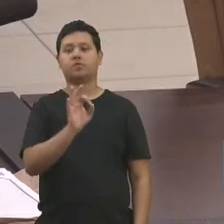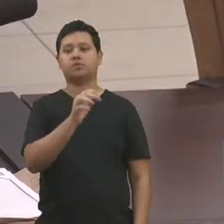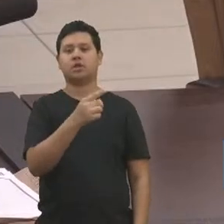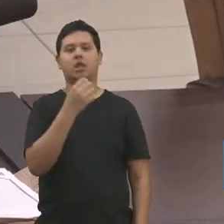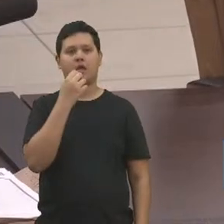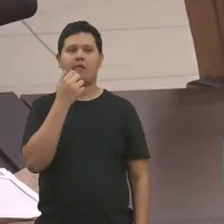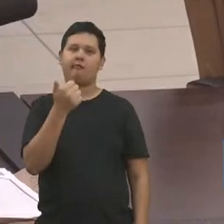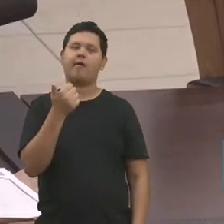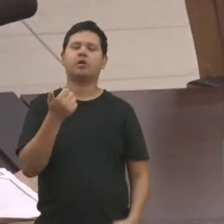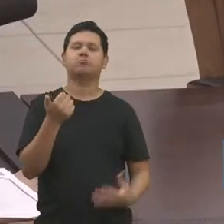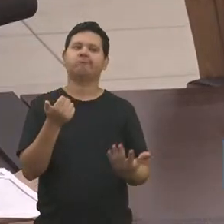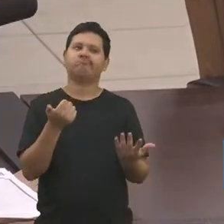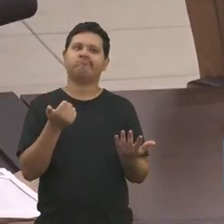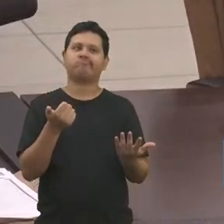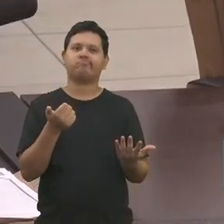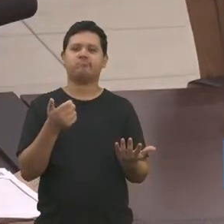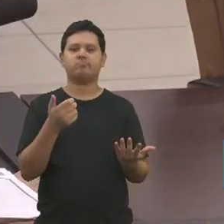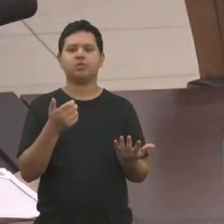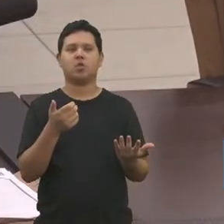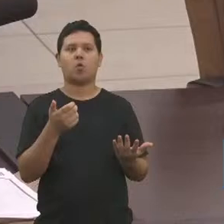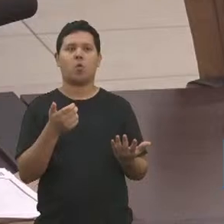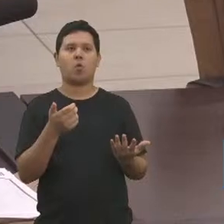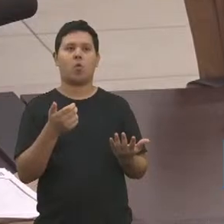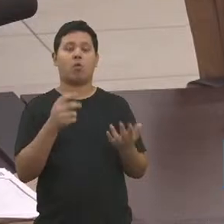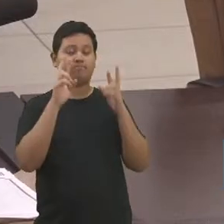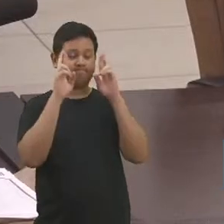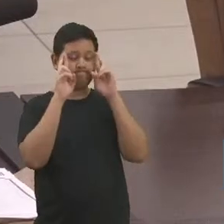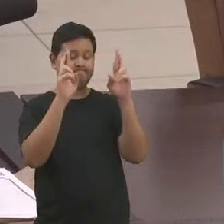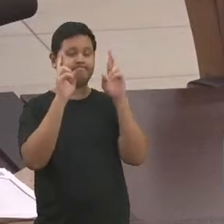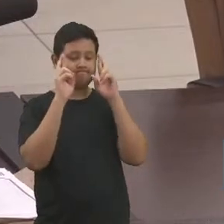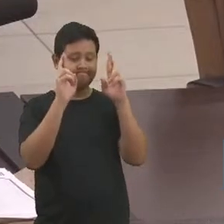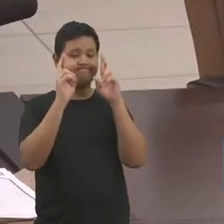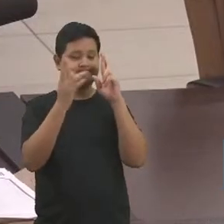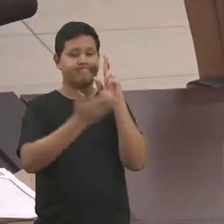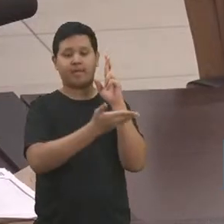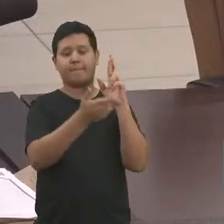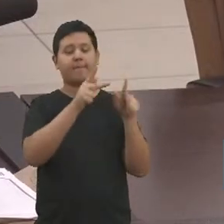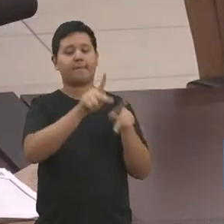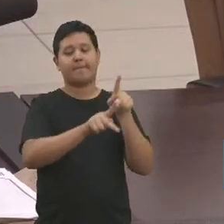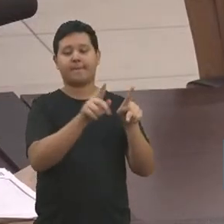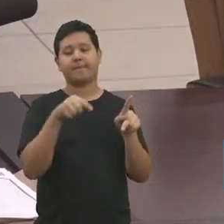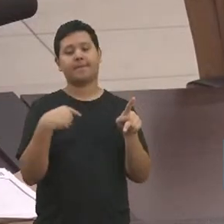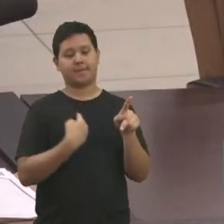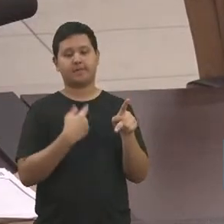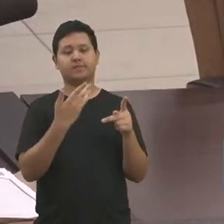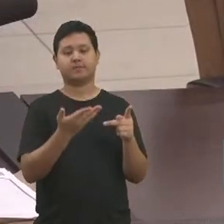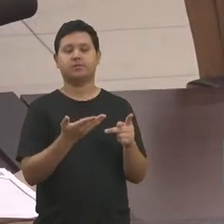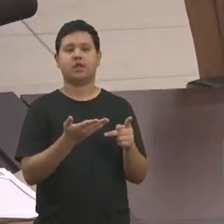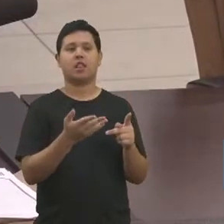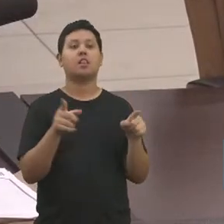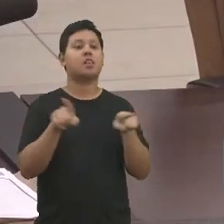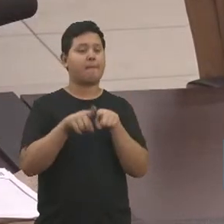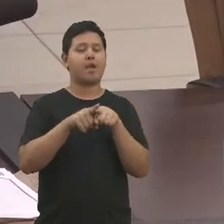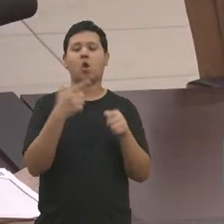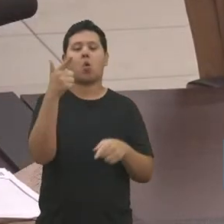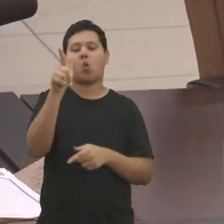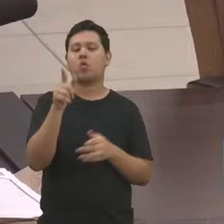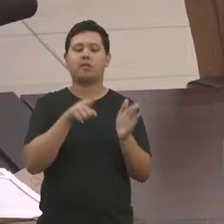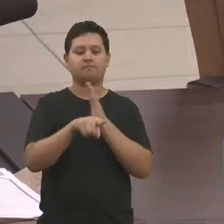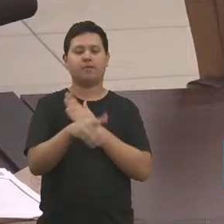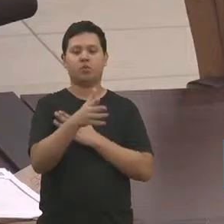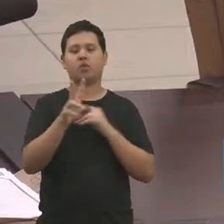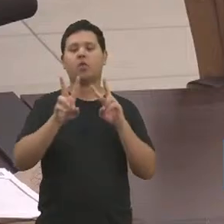acho que é algo que dá uma luz e uma esperança para todos nós. O segundo questionamento está